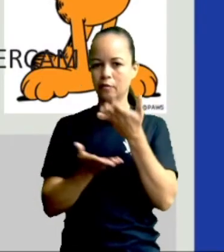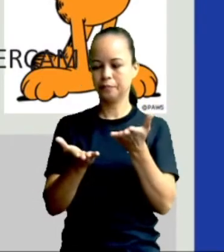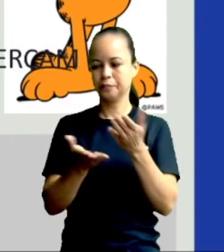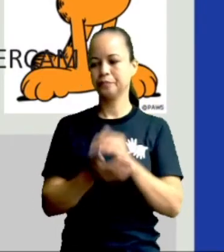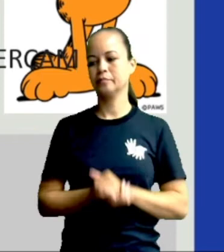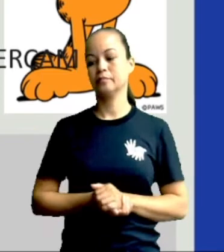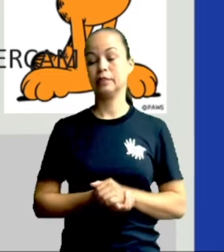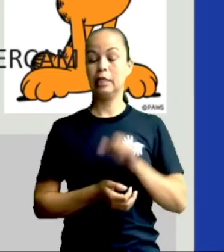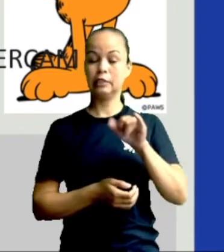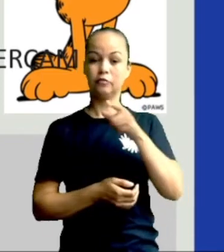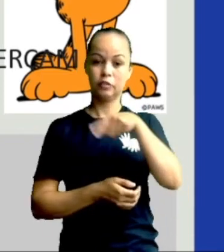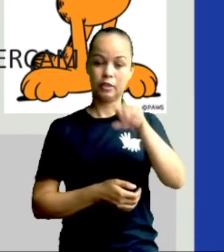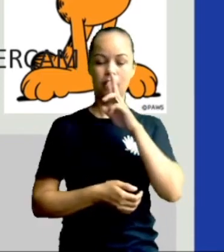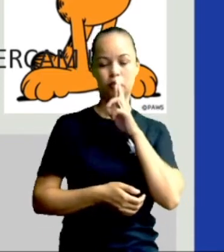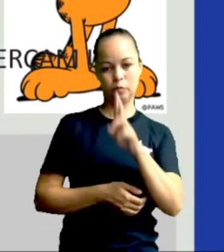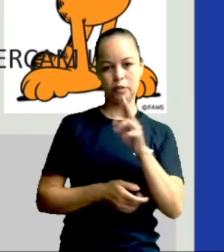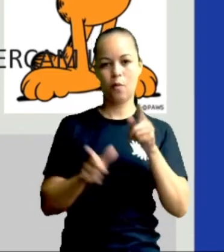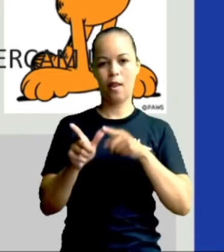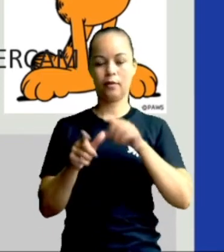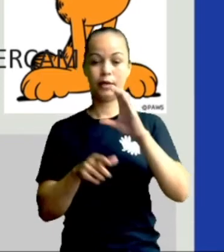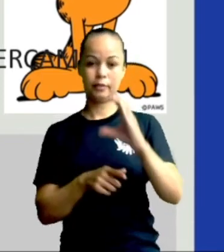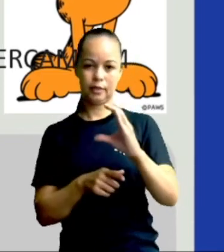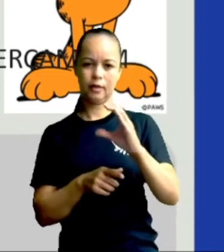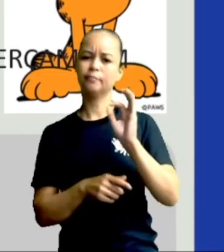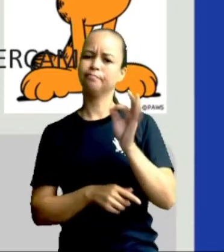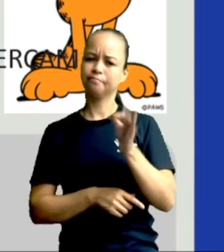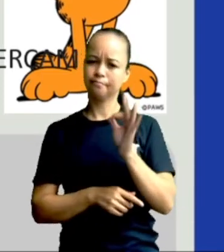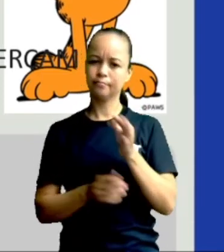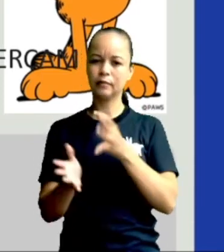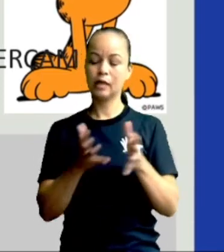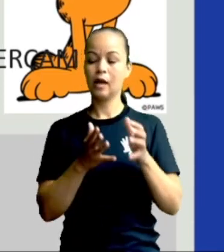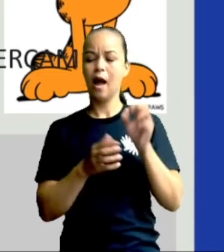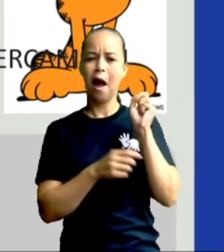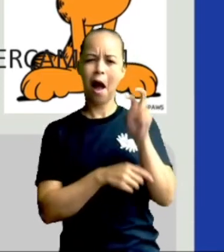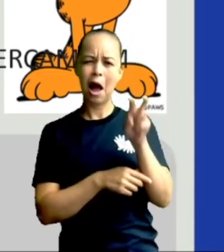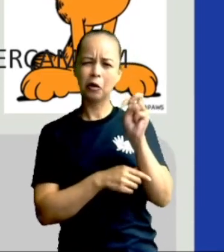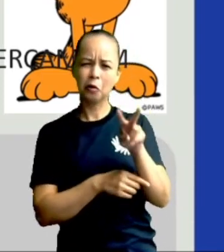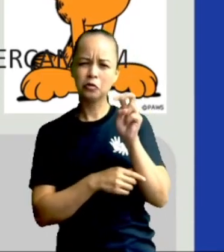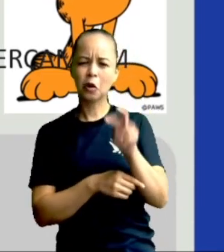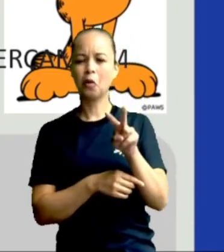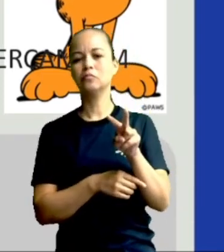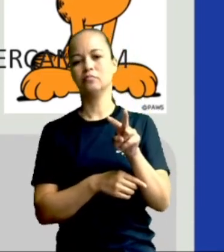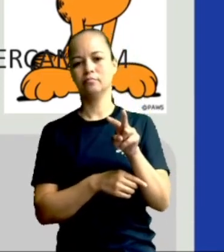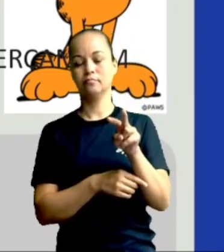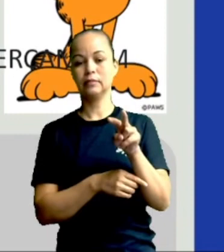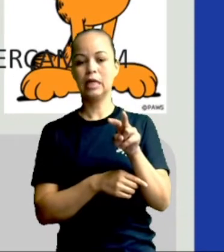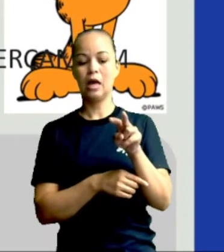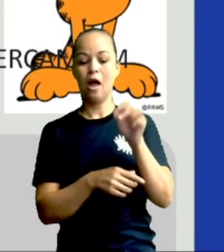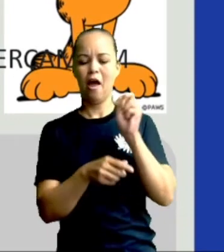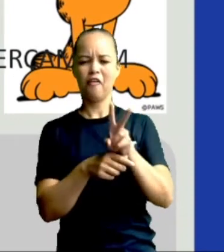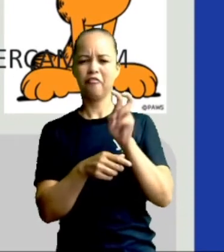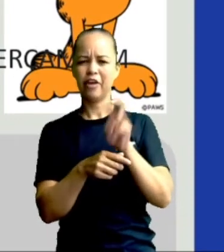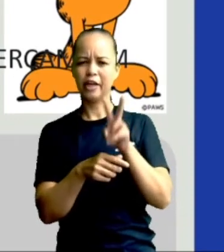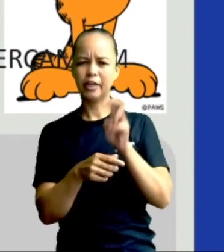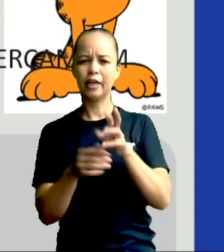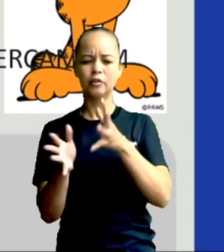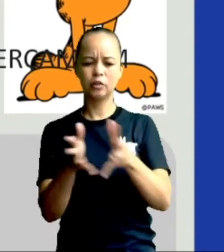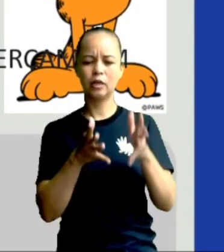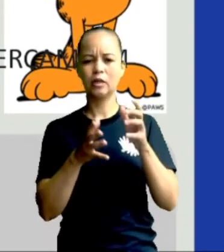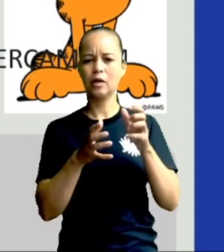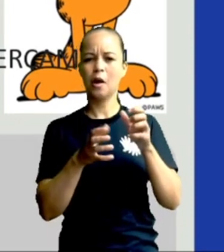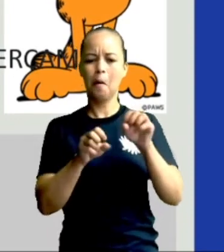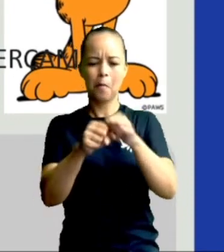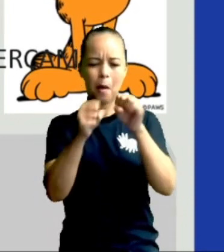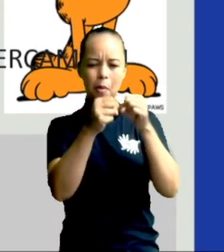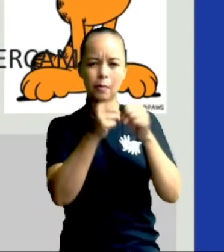Isso, se você respondeu letra C, você acertou. Agrotóxico, minha gente, é aquele veneno que é colocado nas grandes plantações para